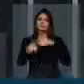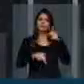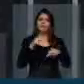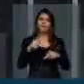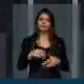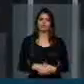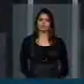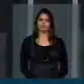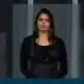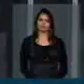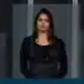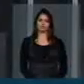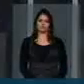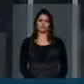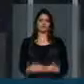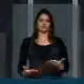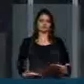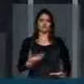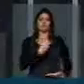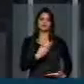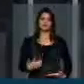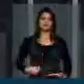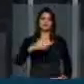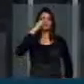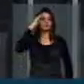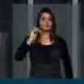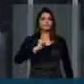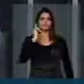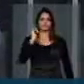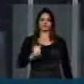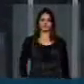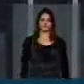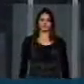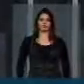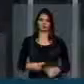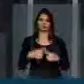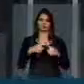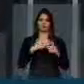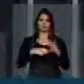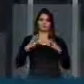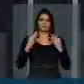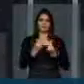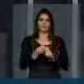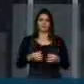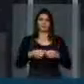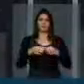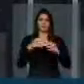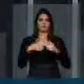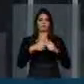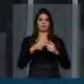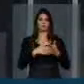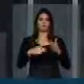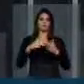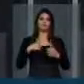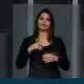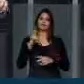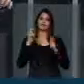resposta a serviços públicos essenciais, alimentados ainda pela seguinte